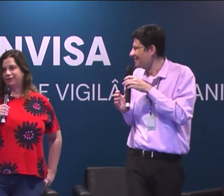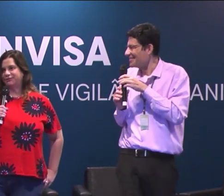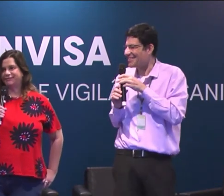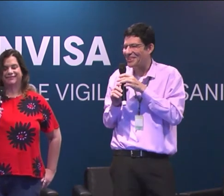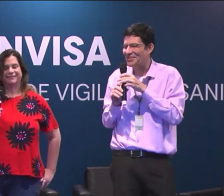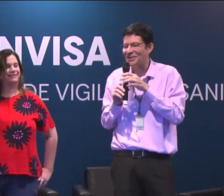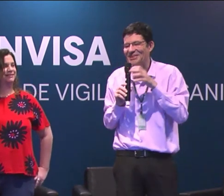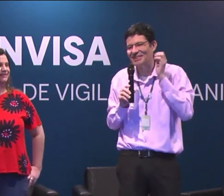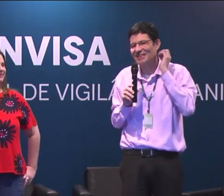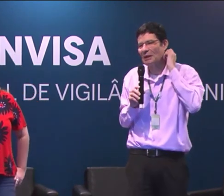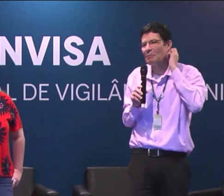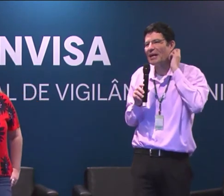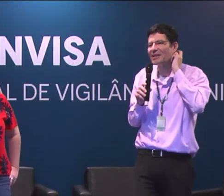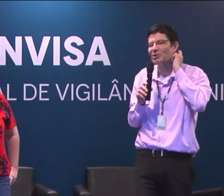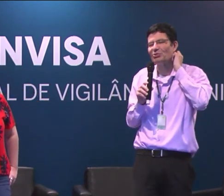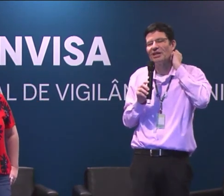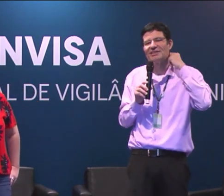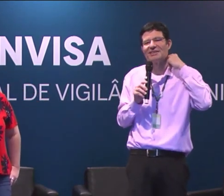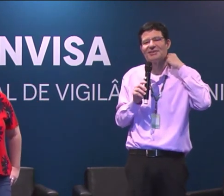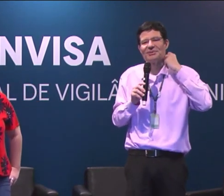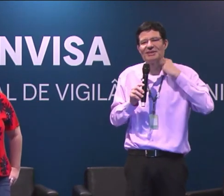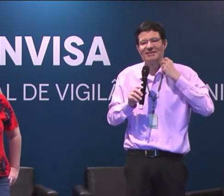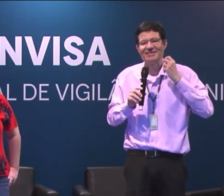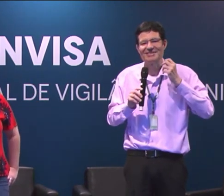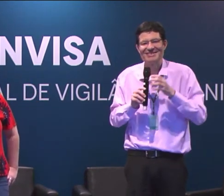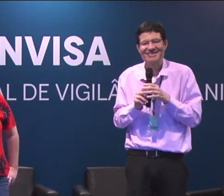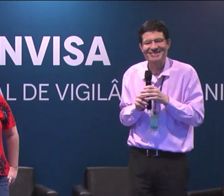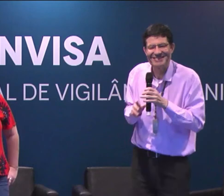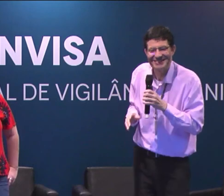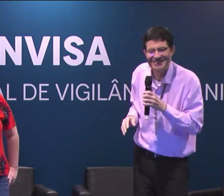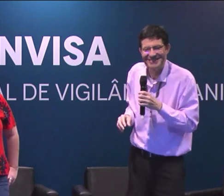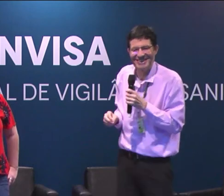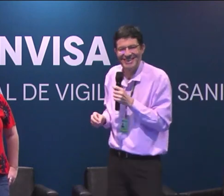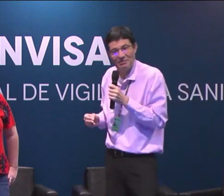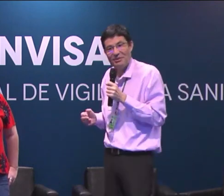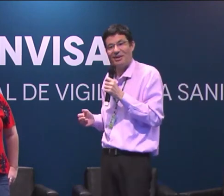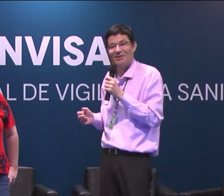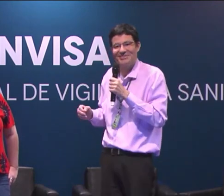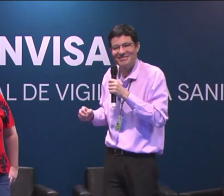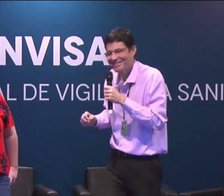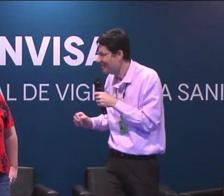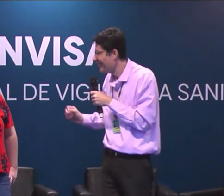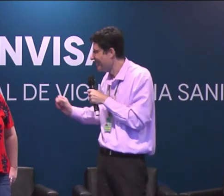o Rio de Janeiro é tão ameno. Tão ameno, gente. A Barreira do Vasco é tranquila. É mesmo.